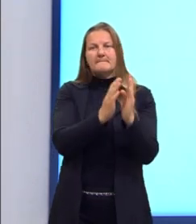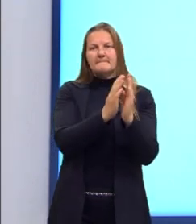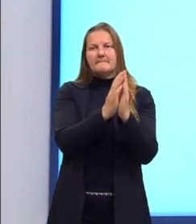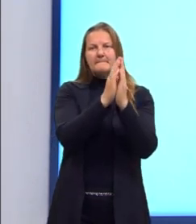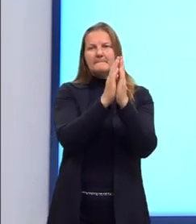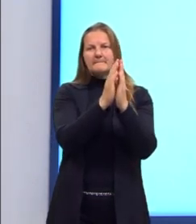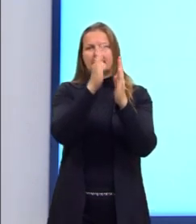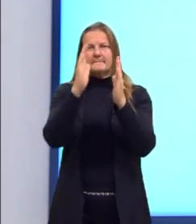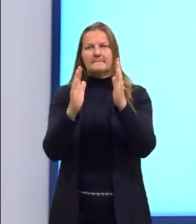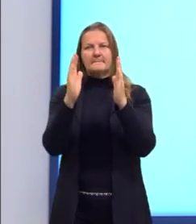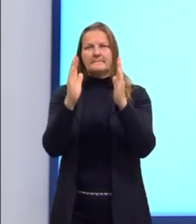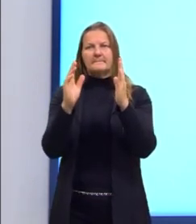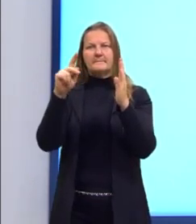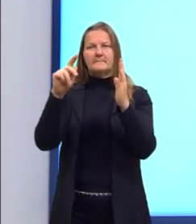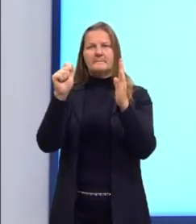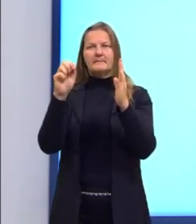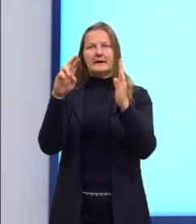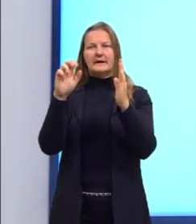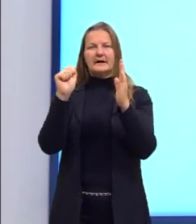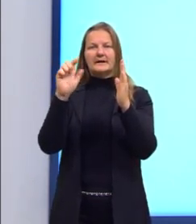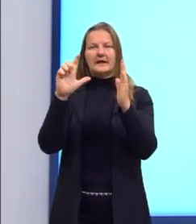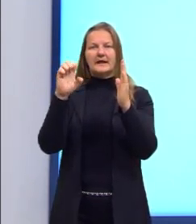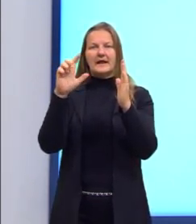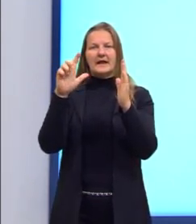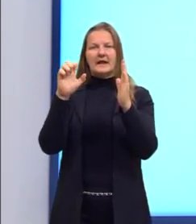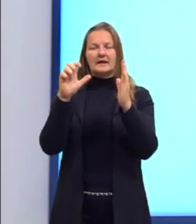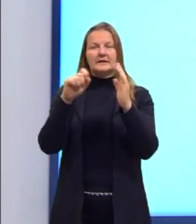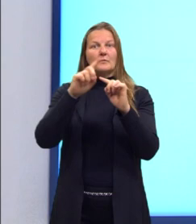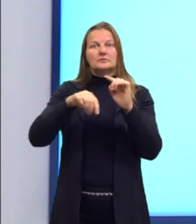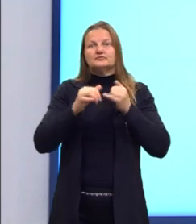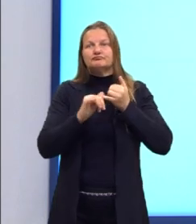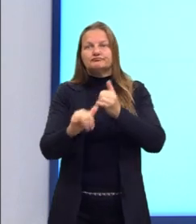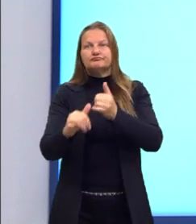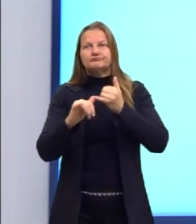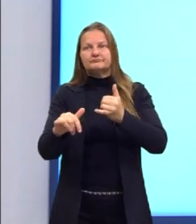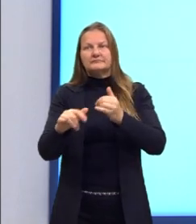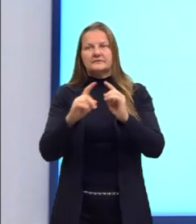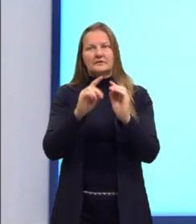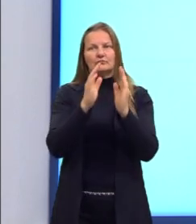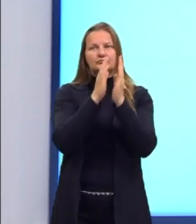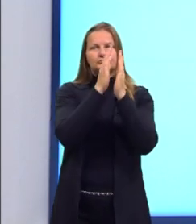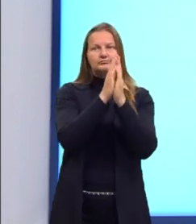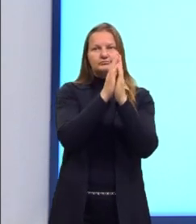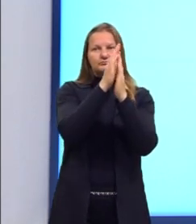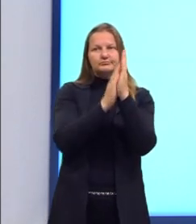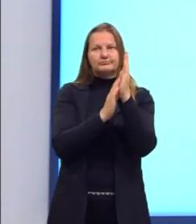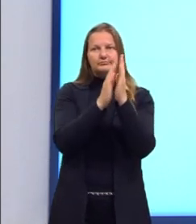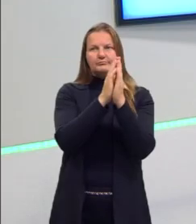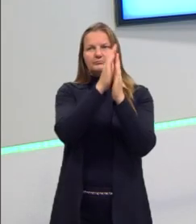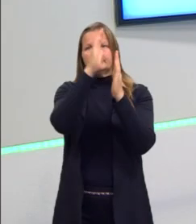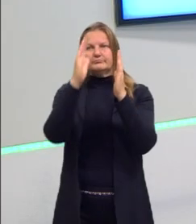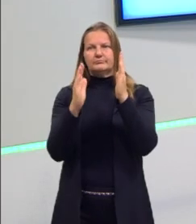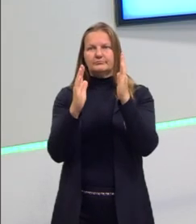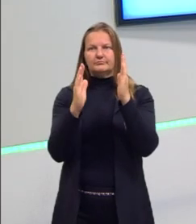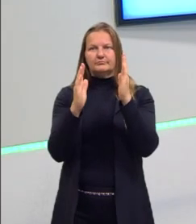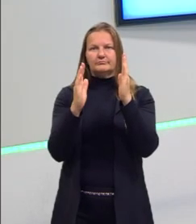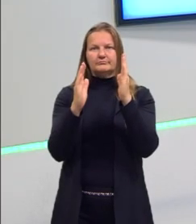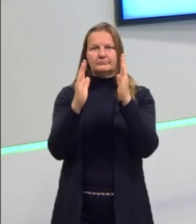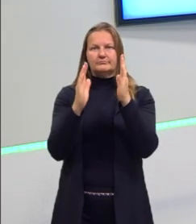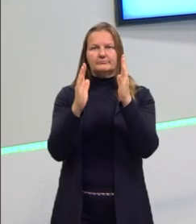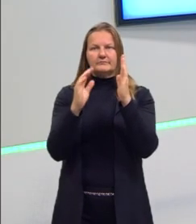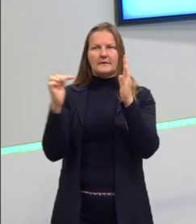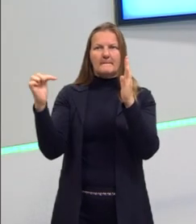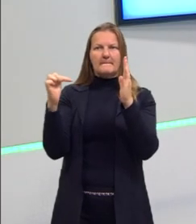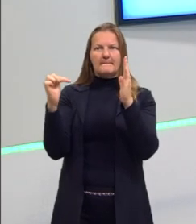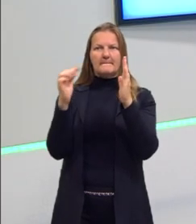então é uma conexão não insere mas em paralelo tá então sempre que eu vou medir a resistência eu preciso